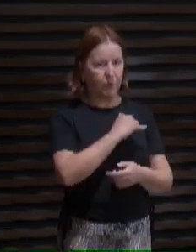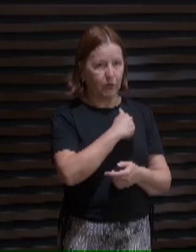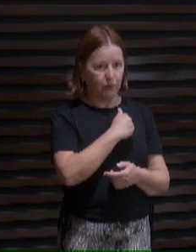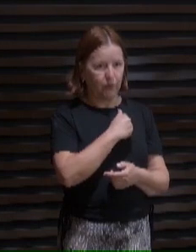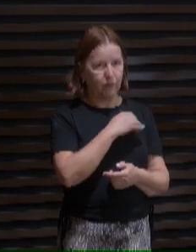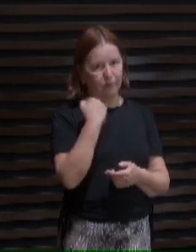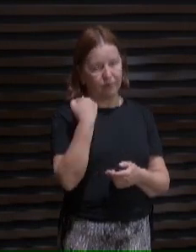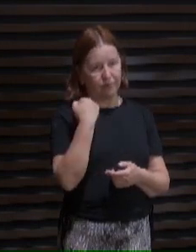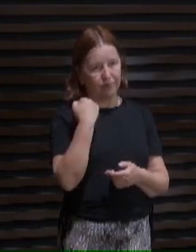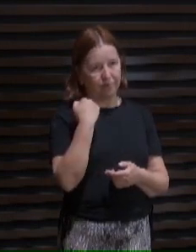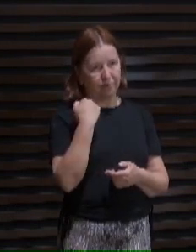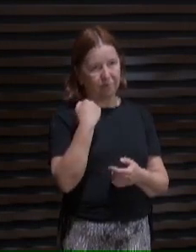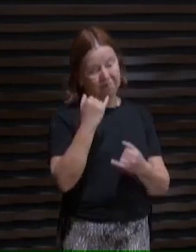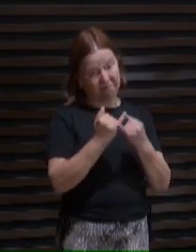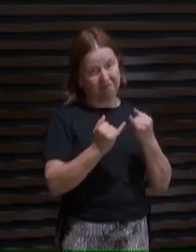Tudo indica.